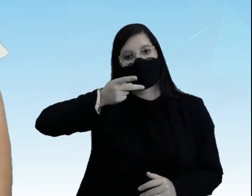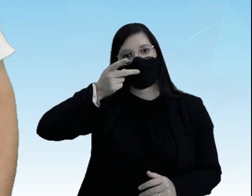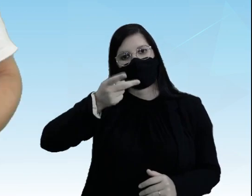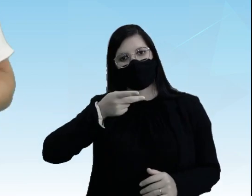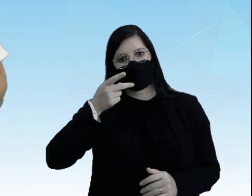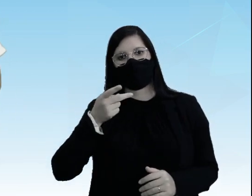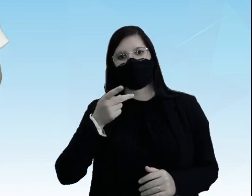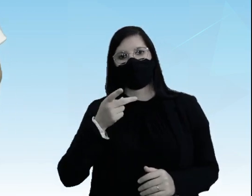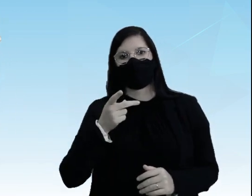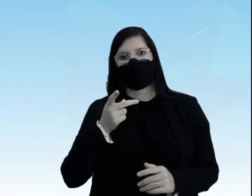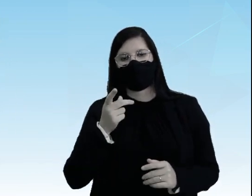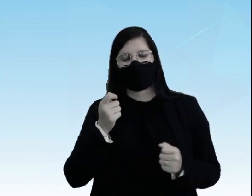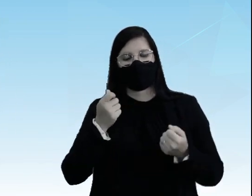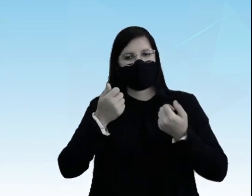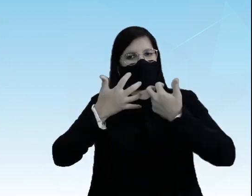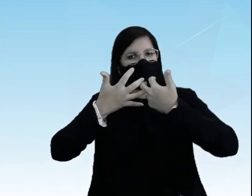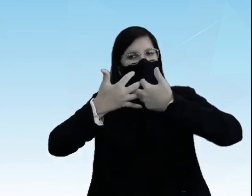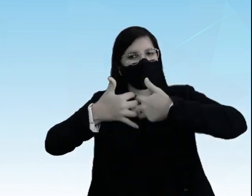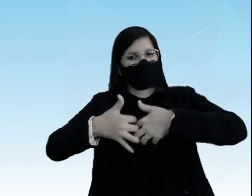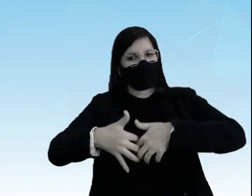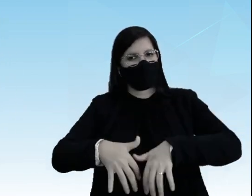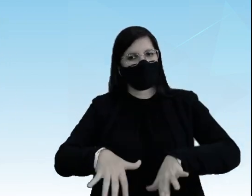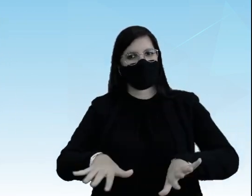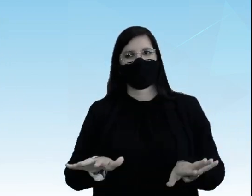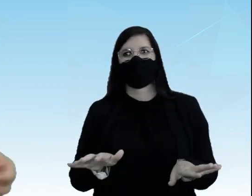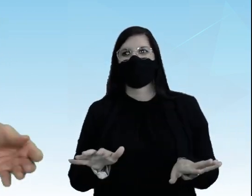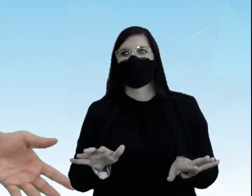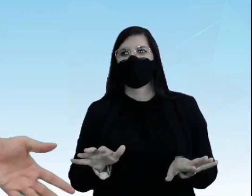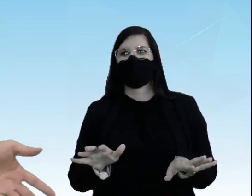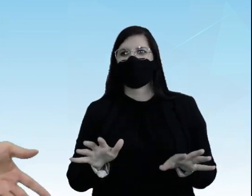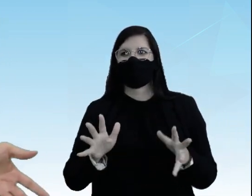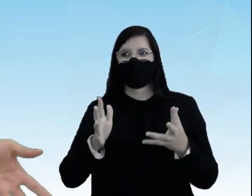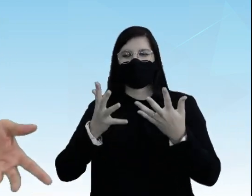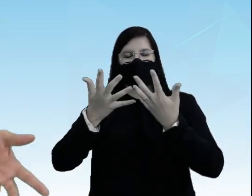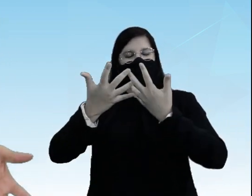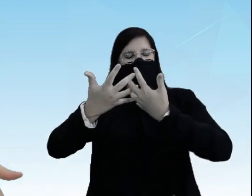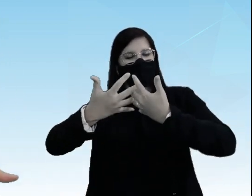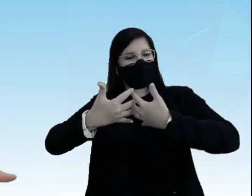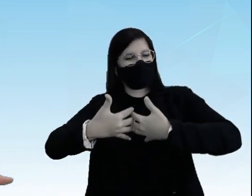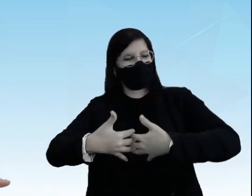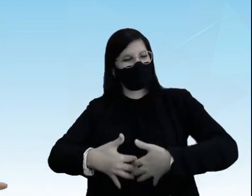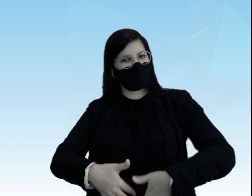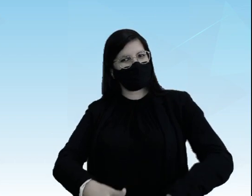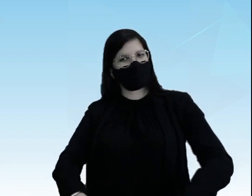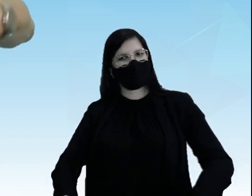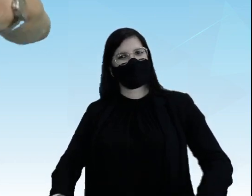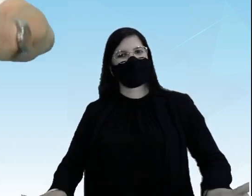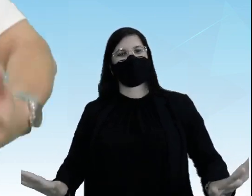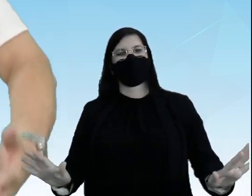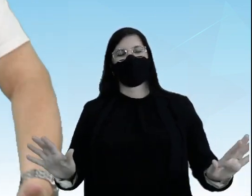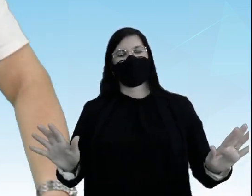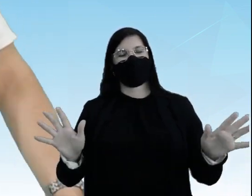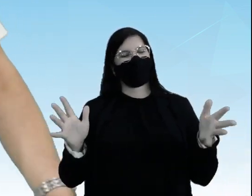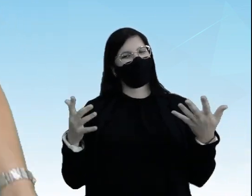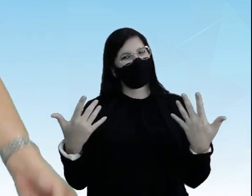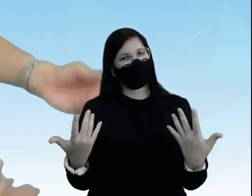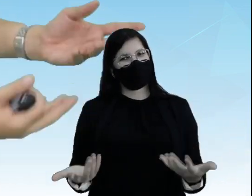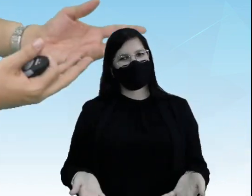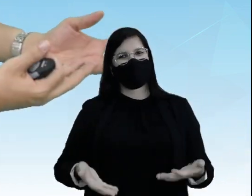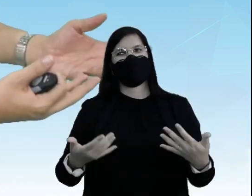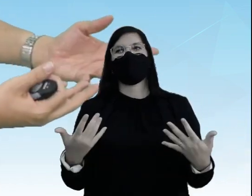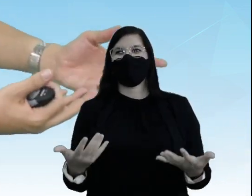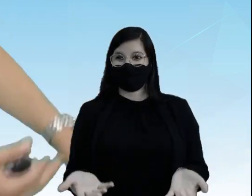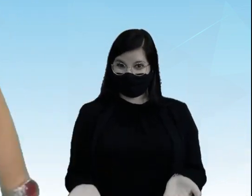que nós, ela é mais espontânea. Certo? Professora, espontâneo, espontaneidade, olha aí, a leveza, porque